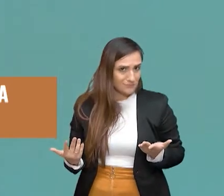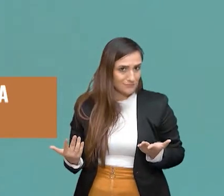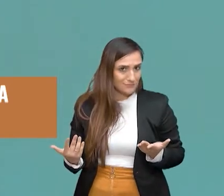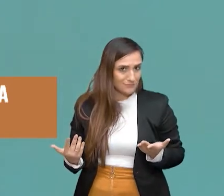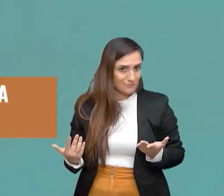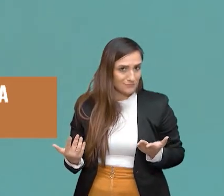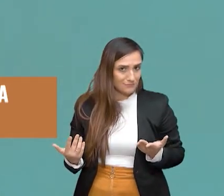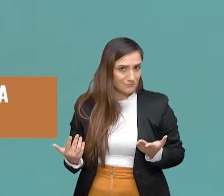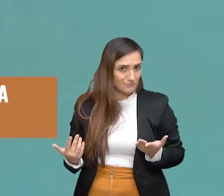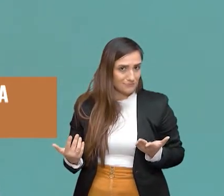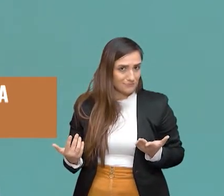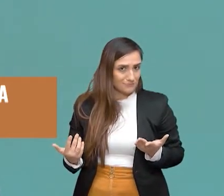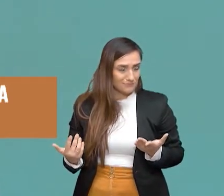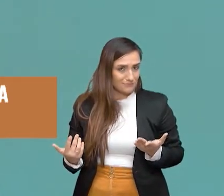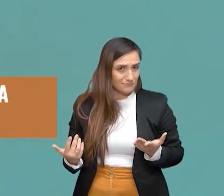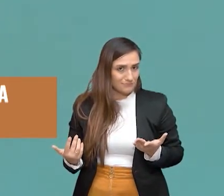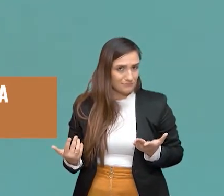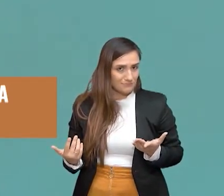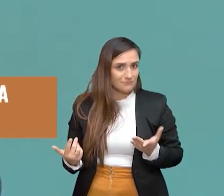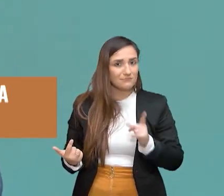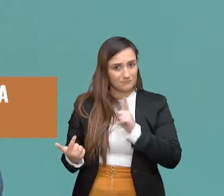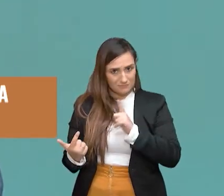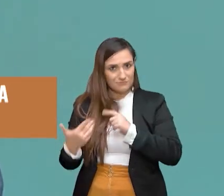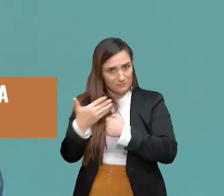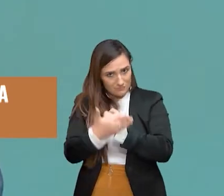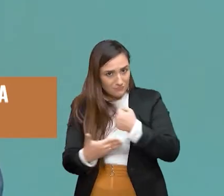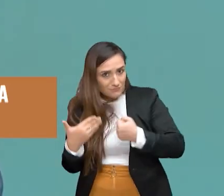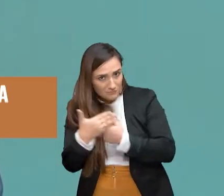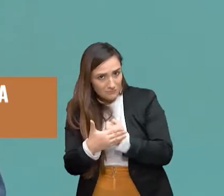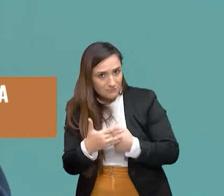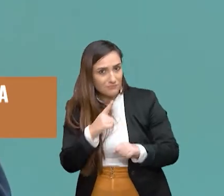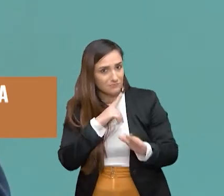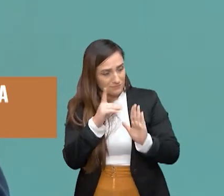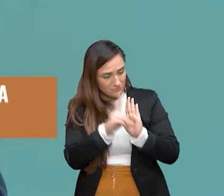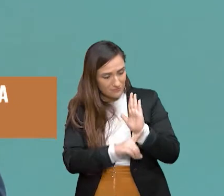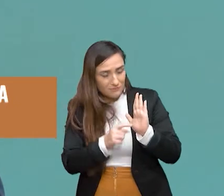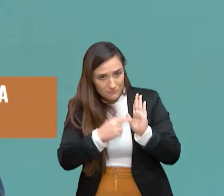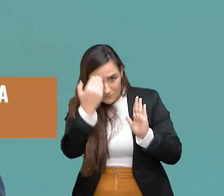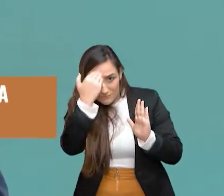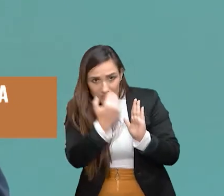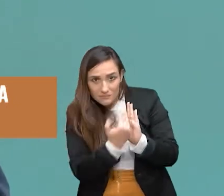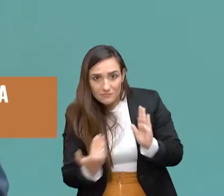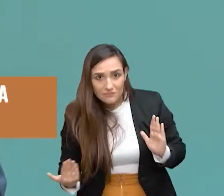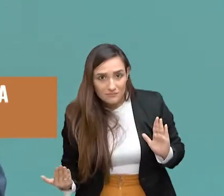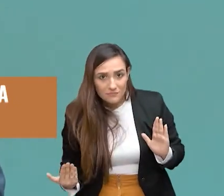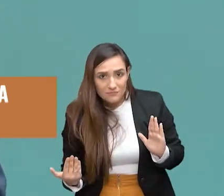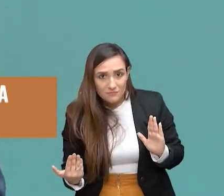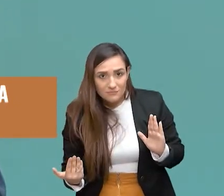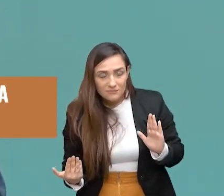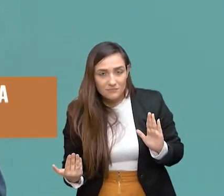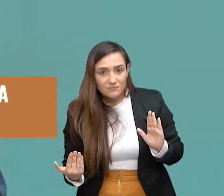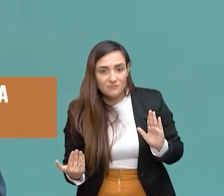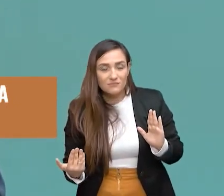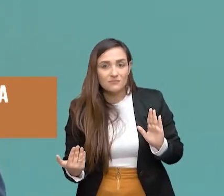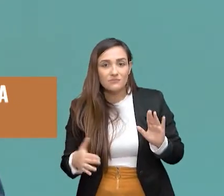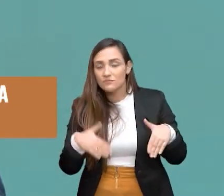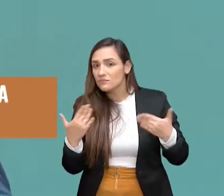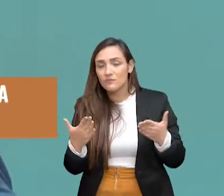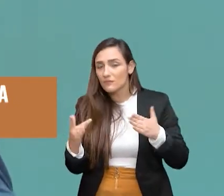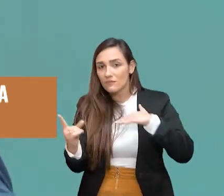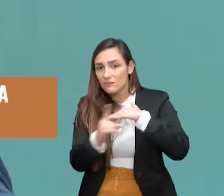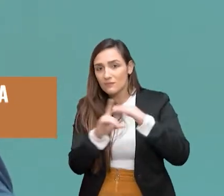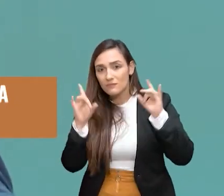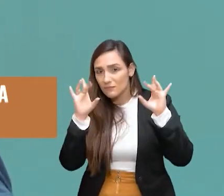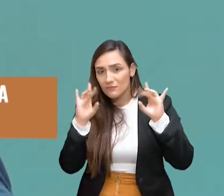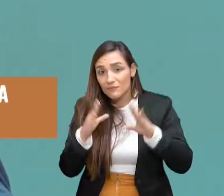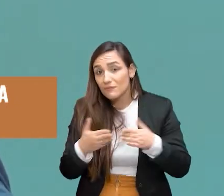né? Como se elas estariam sendo de alguma forma, tendo algum direito violado, se precisariam de algum tipo